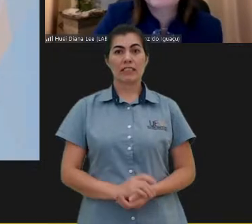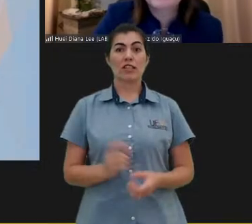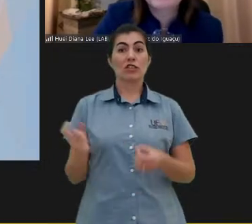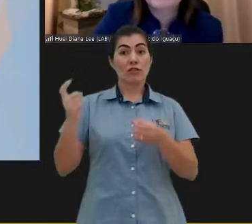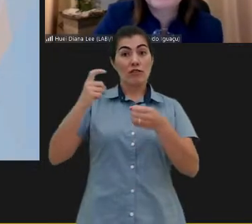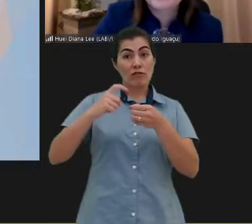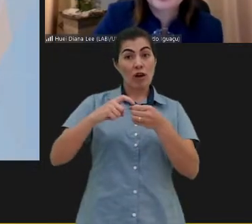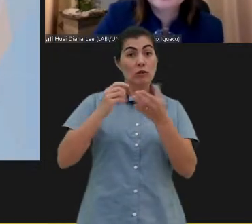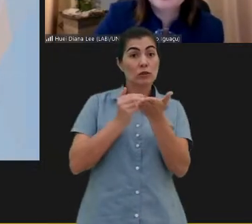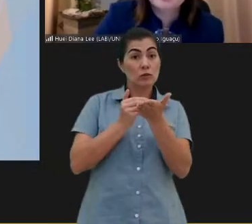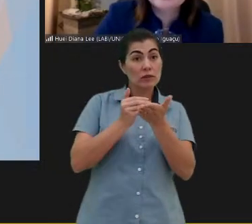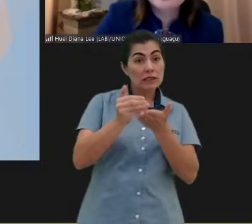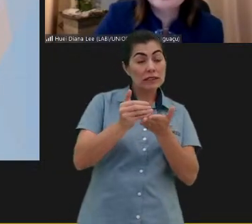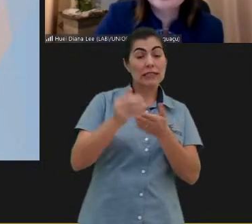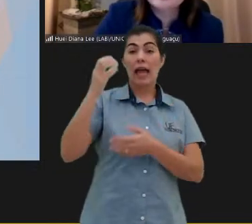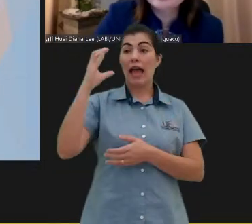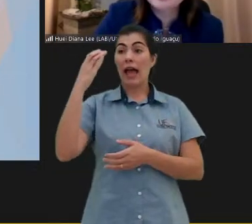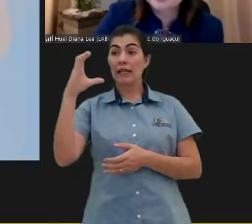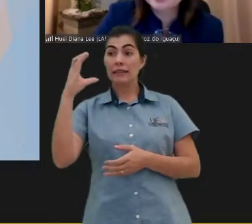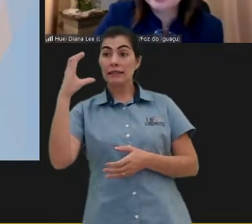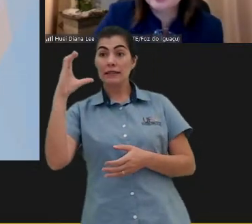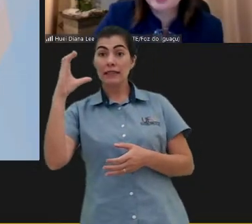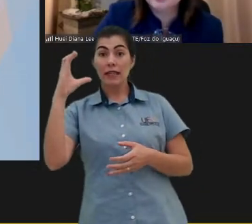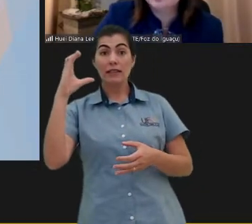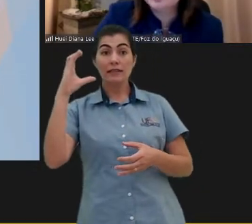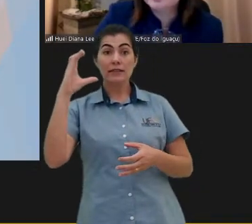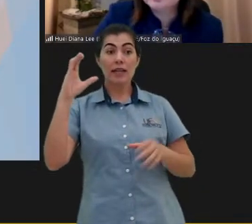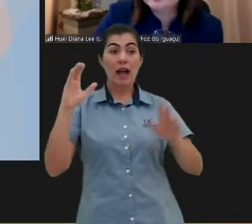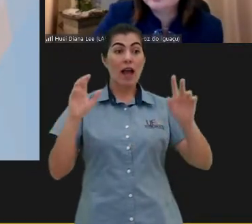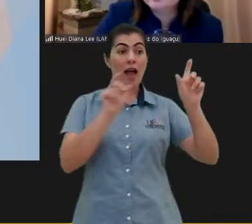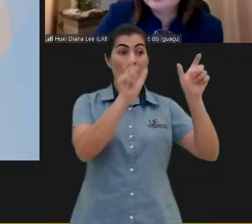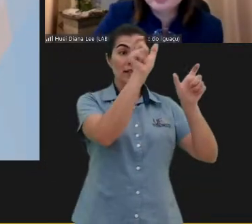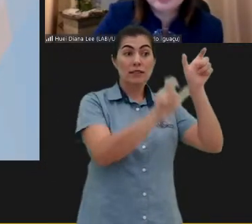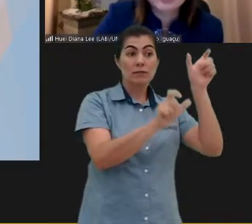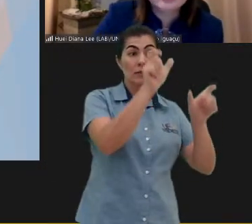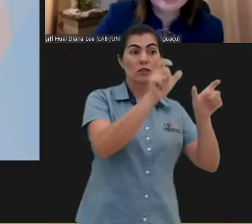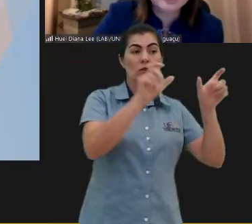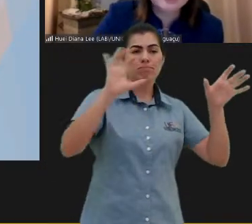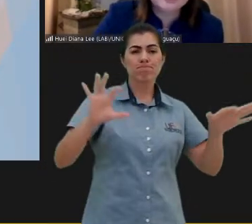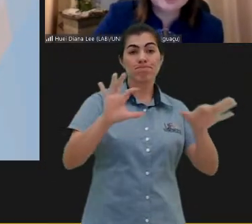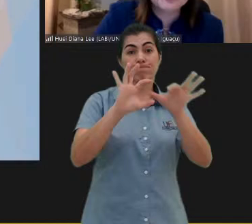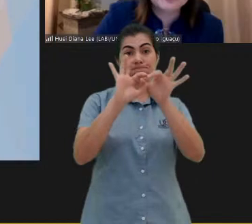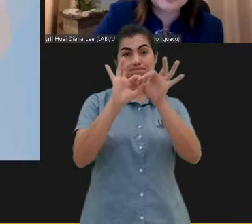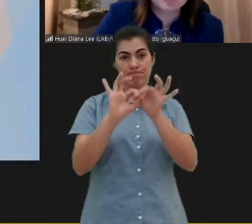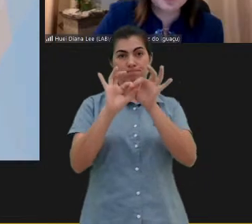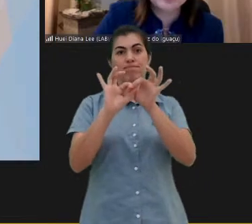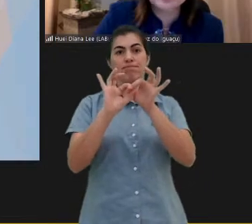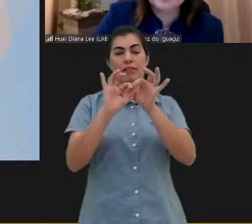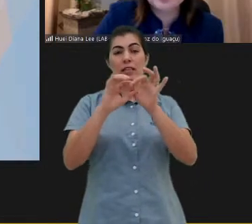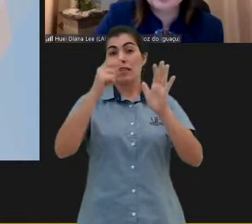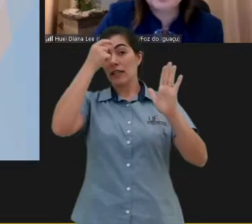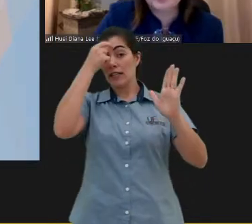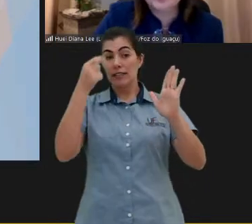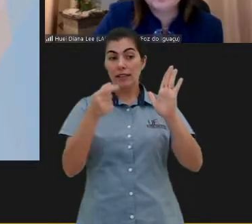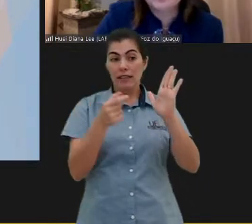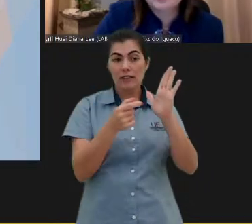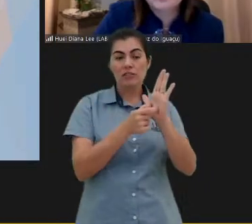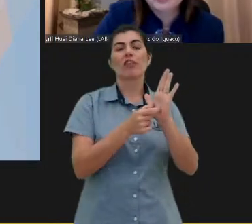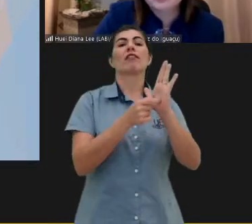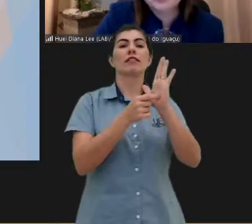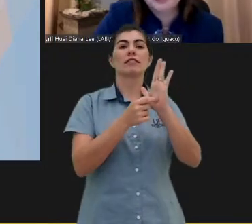palestra. A ciência é intrinsecamente ligada ao humano e a inteligência artificial podendo fazer um